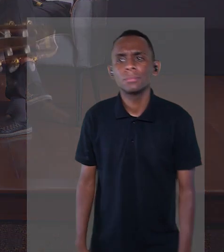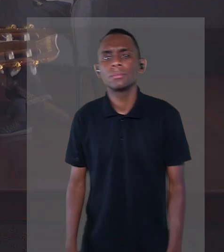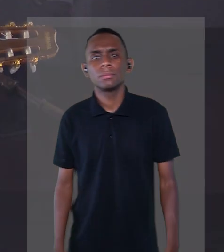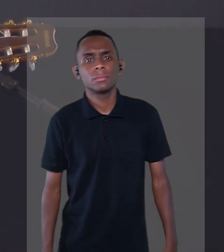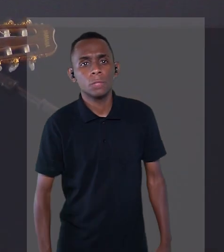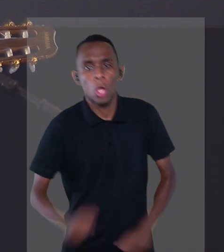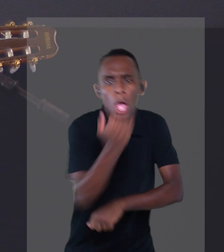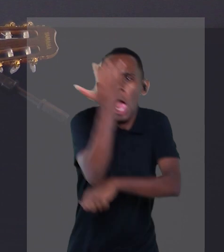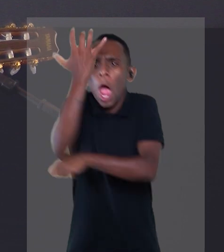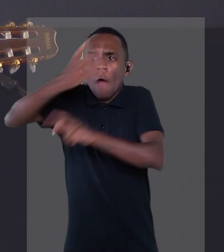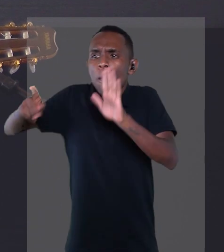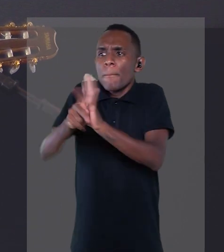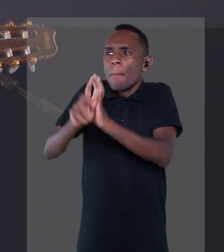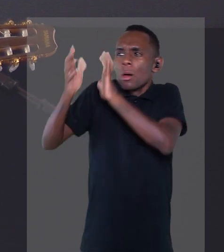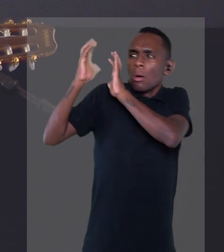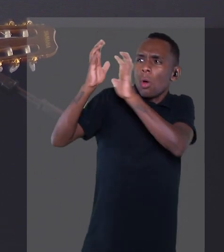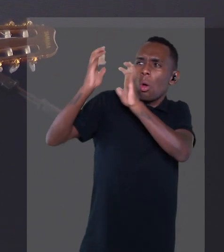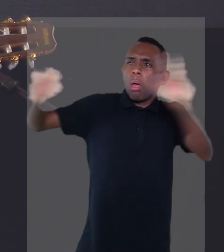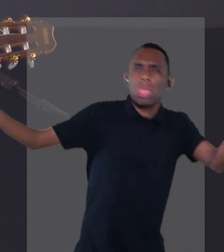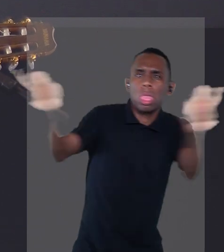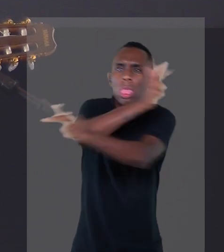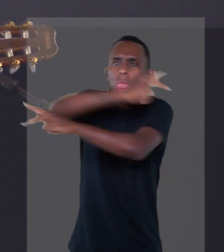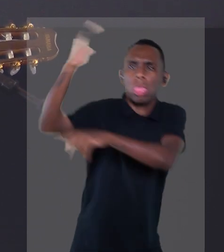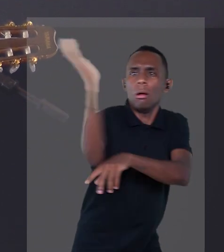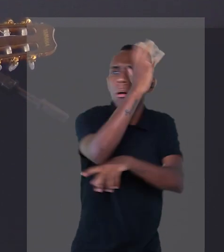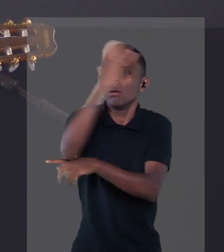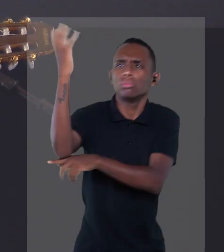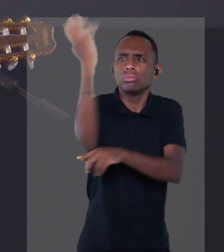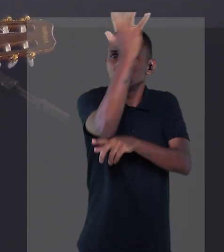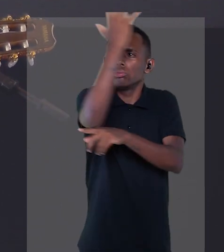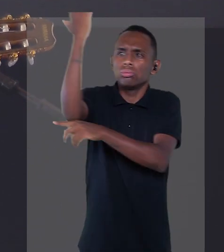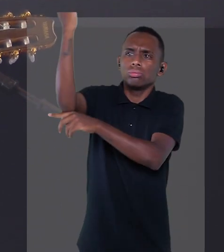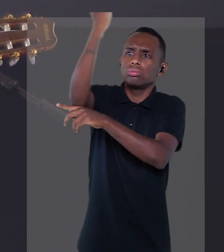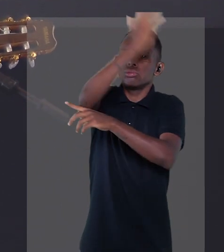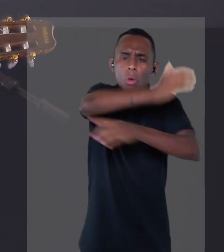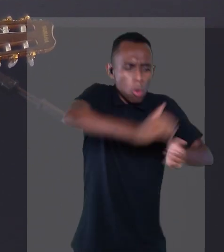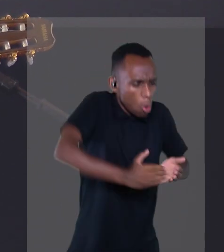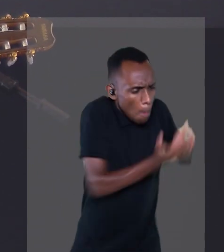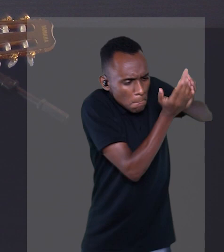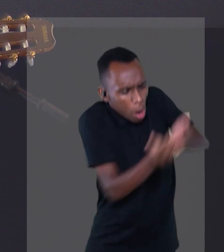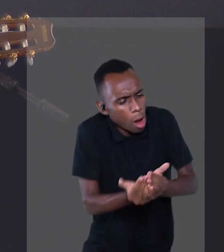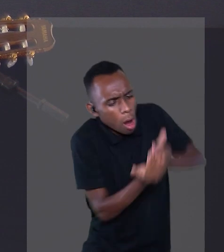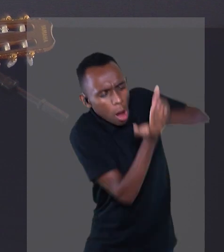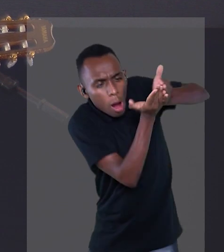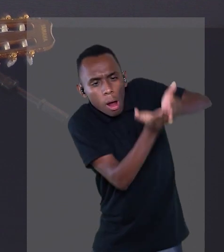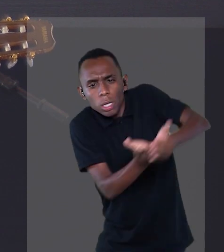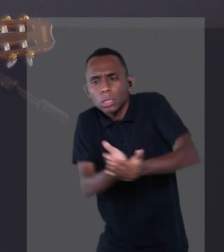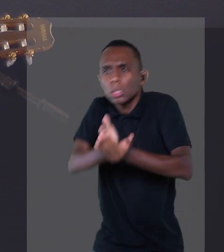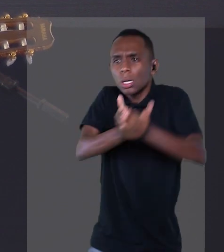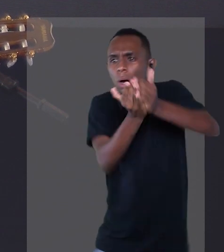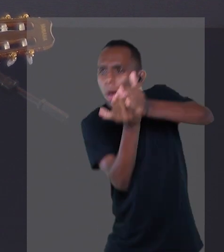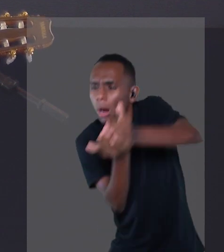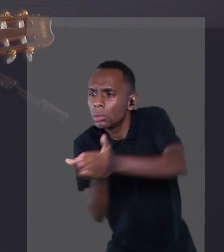Quando nos coqueiros o vento soprar e os barcos chegarem ao